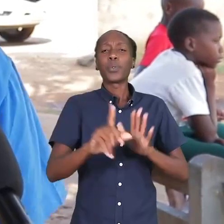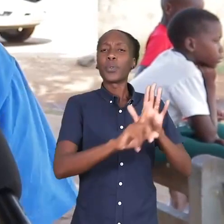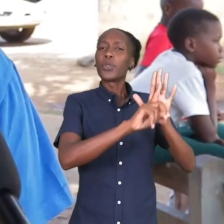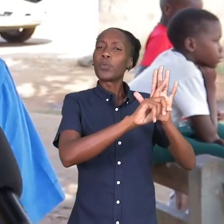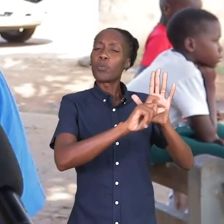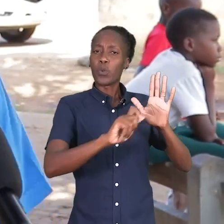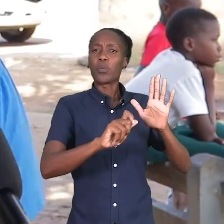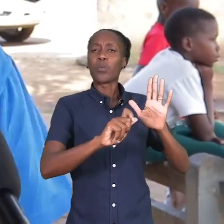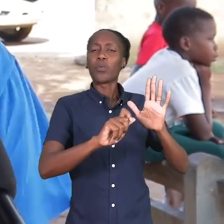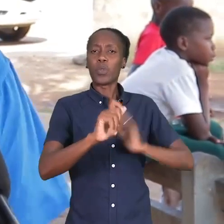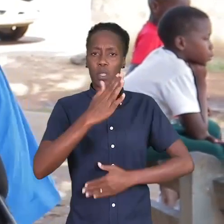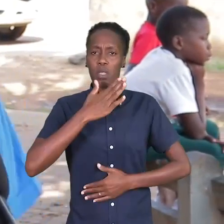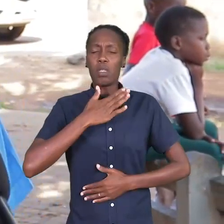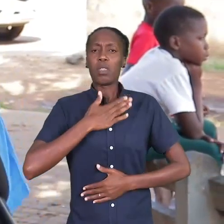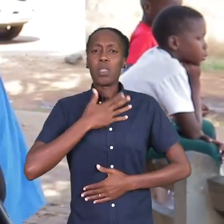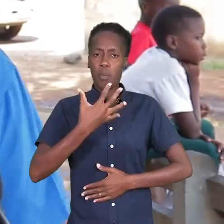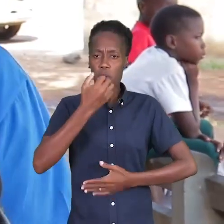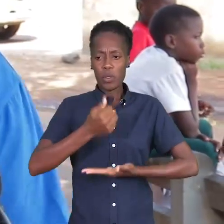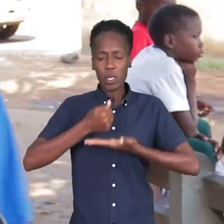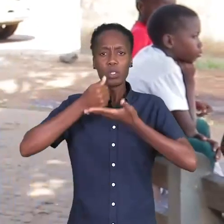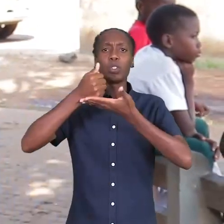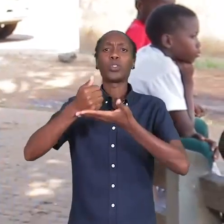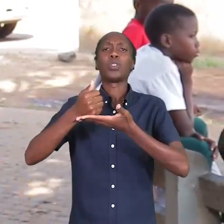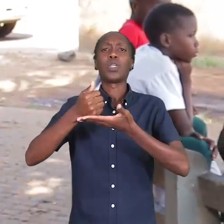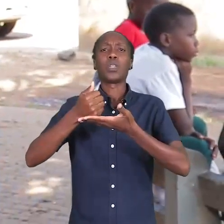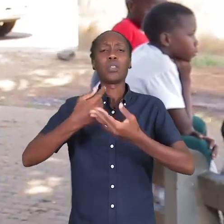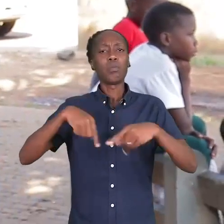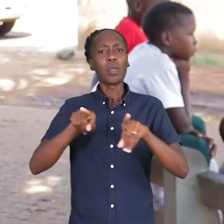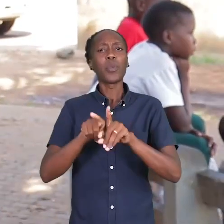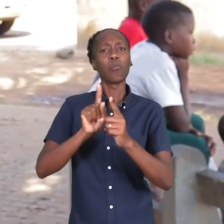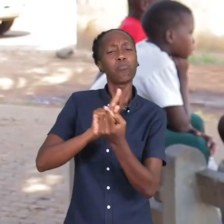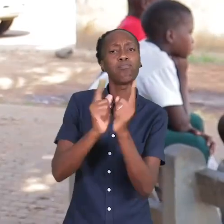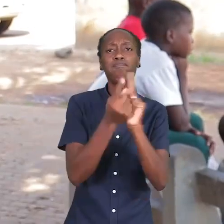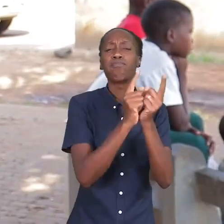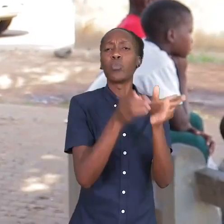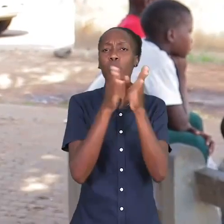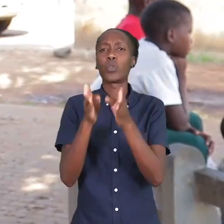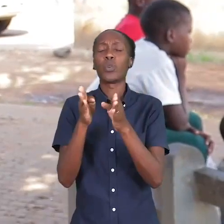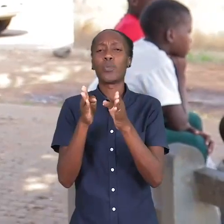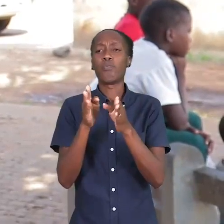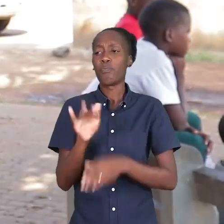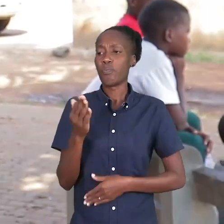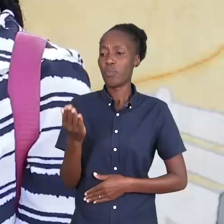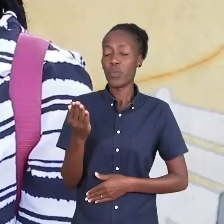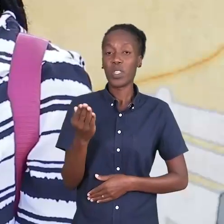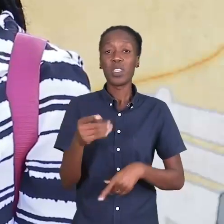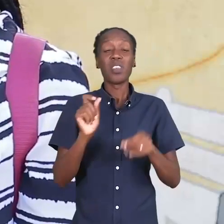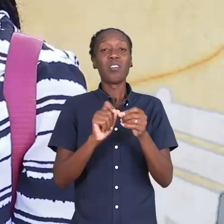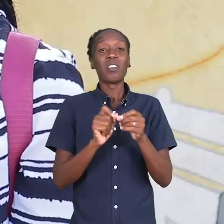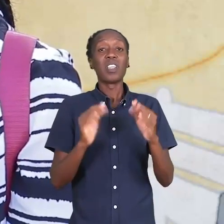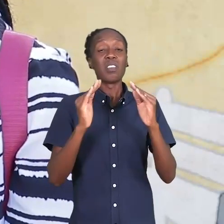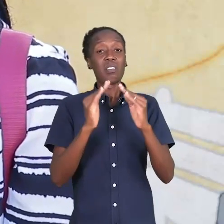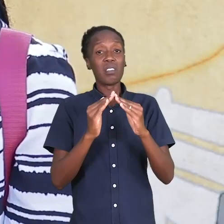futuro, porque acredito que ajudaria-me, né, a dar-me com as pessoas e ser muito bem. Casa no